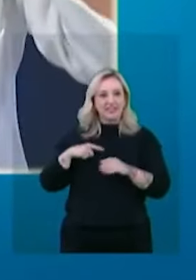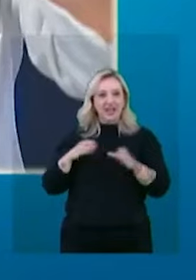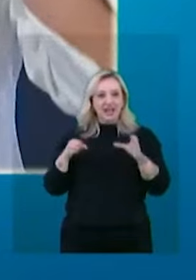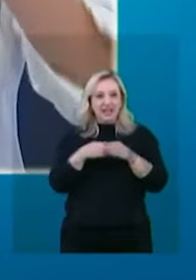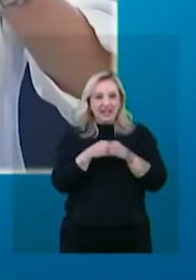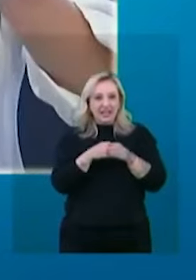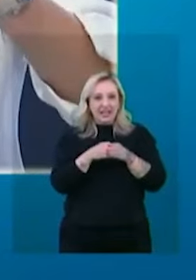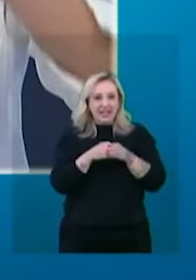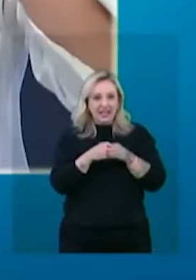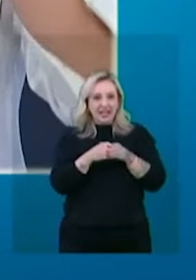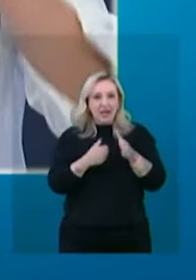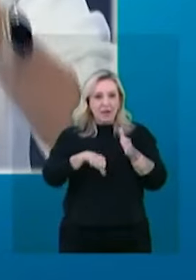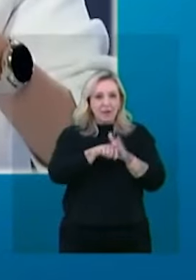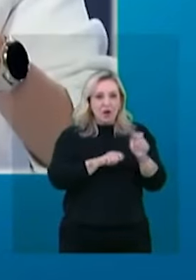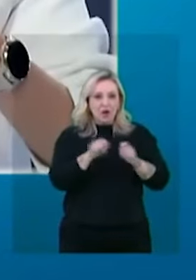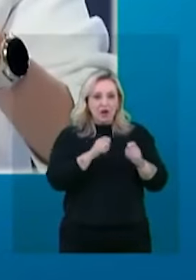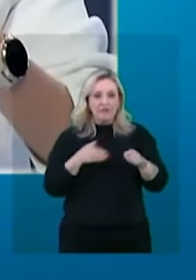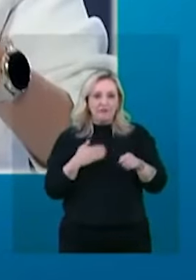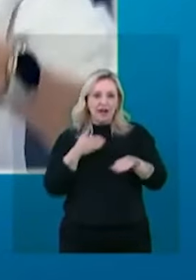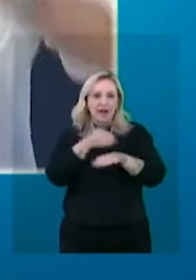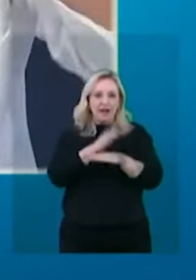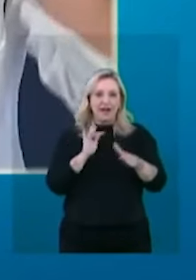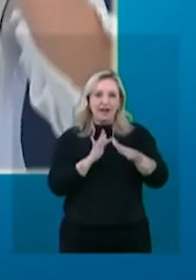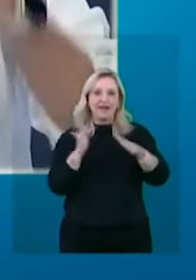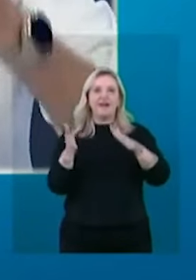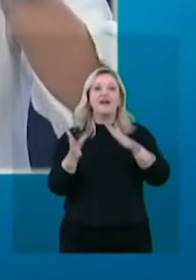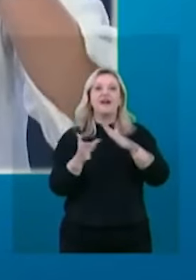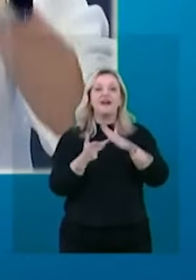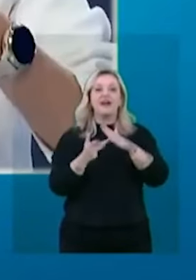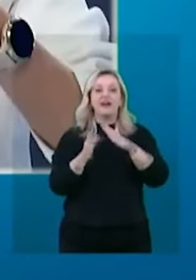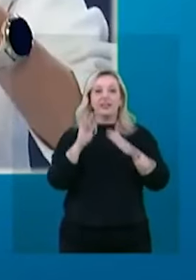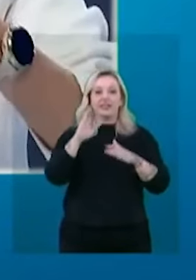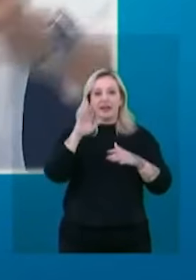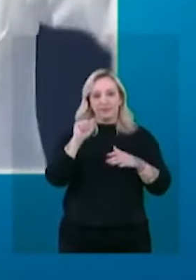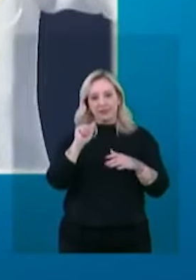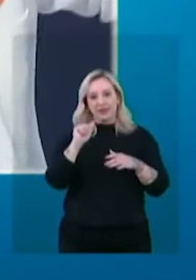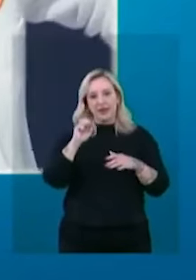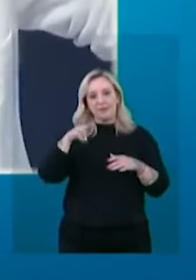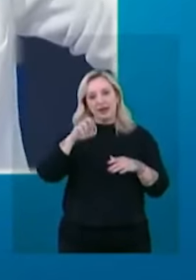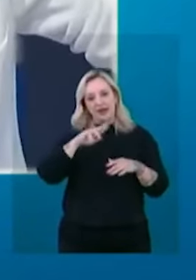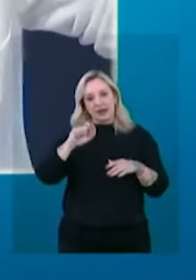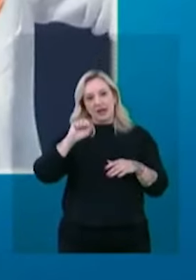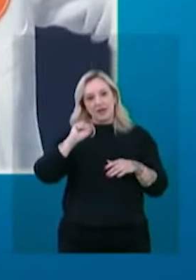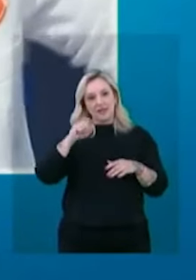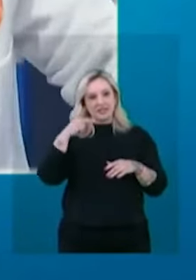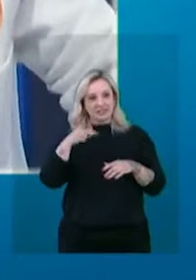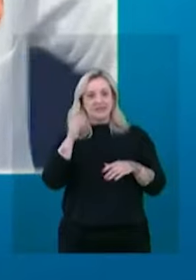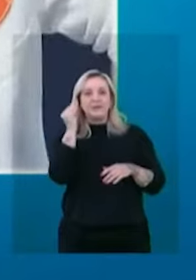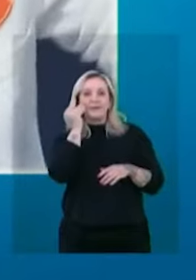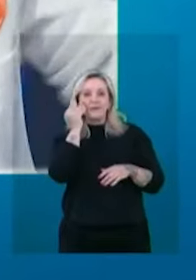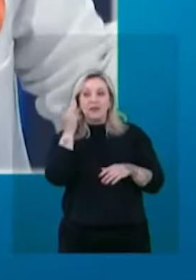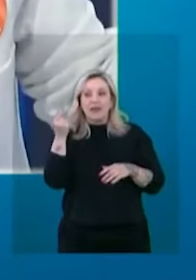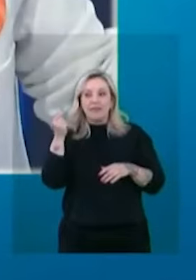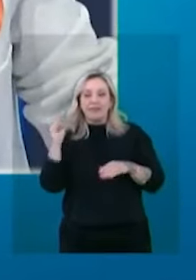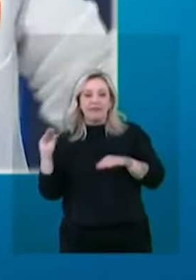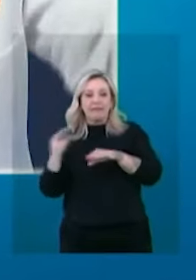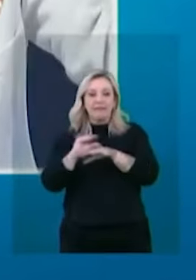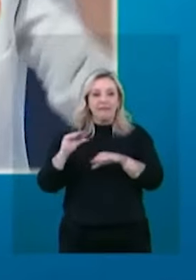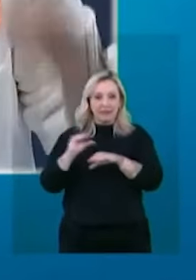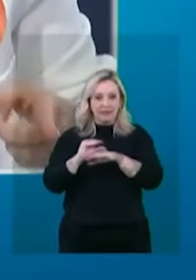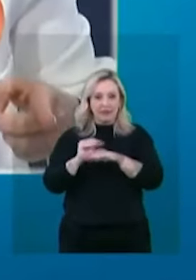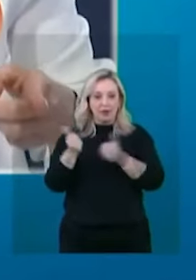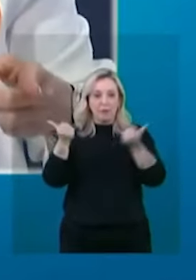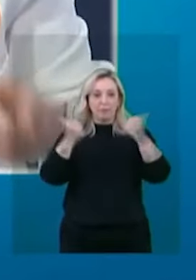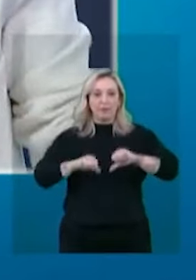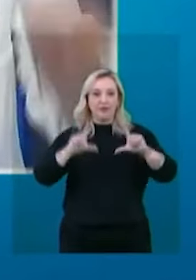organizado quem puder vá agora nas minhas redes sociais taba tamaral SP porque ele tá tentando com dinheiro com advogado